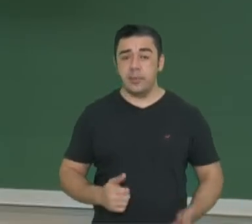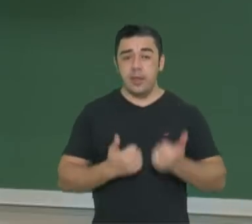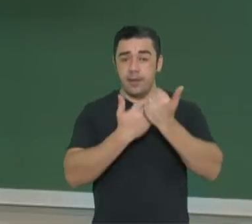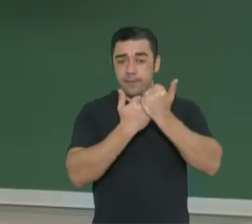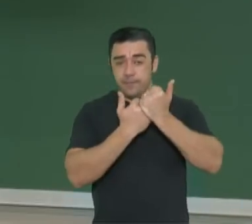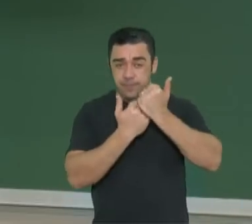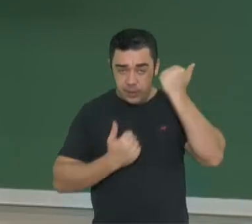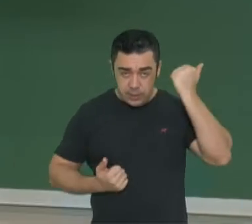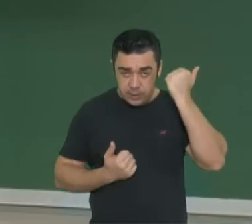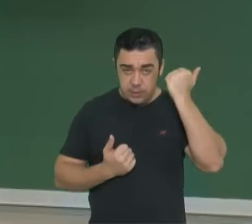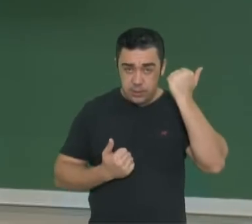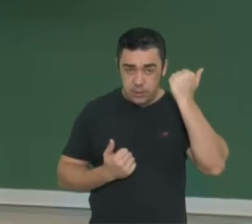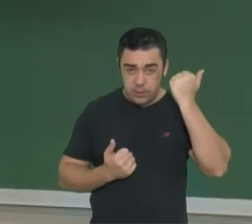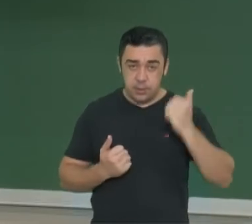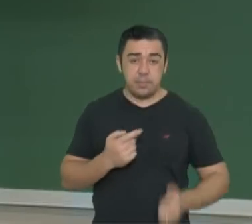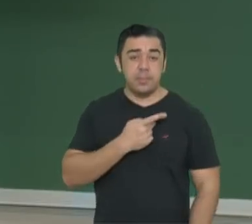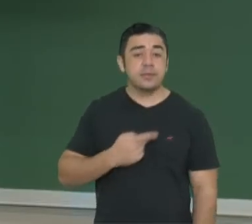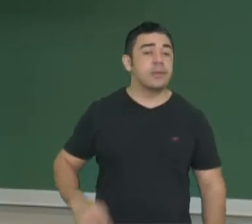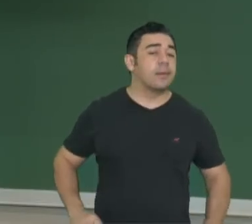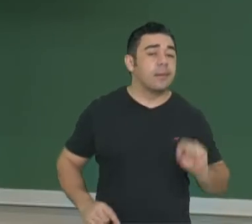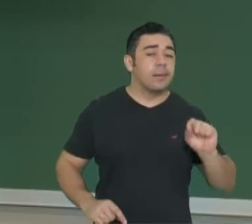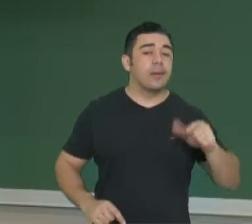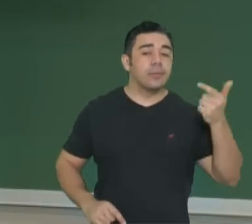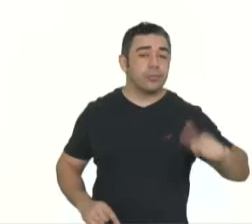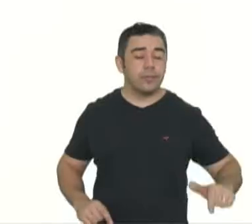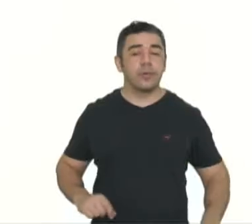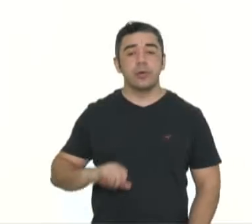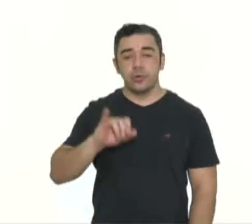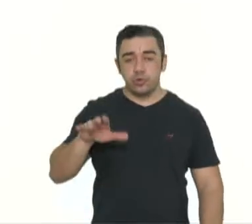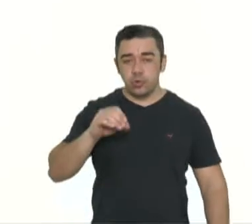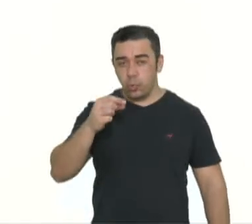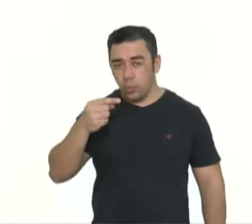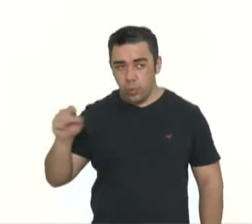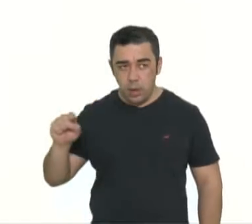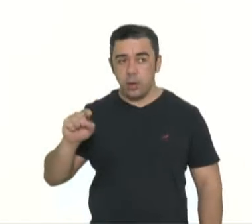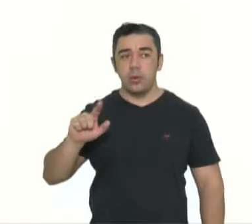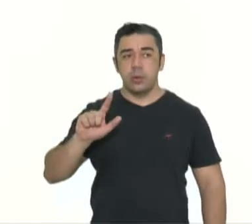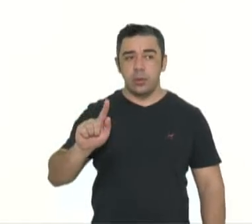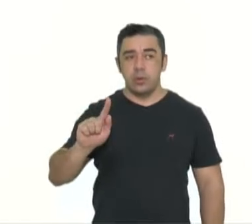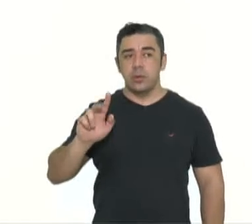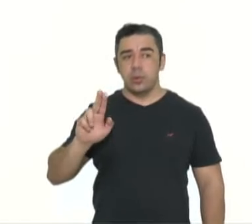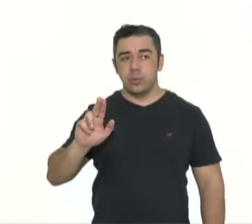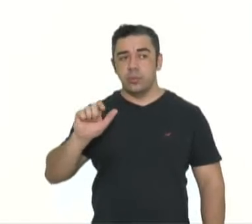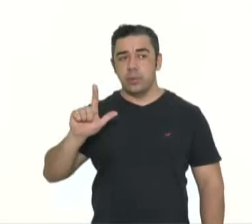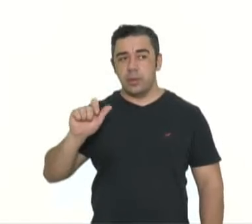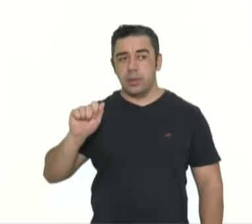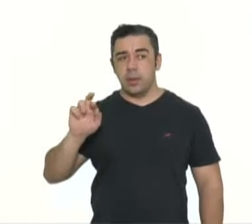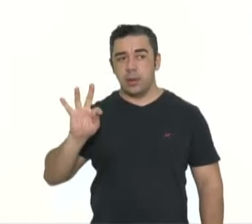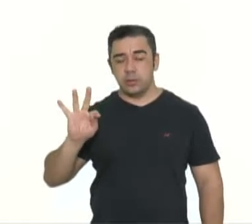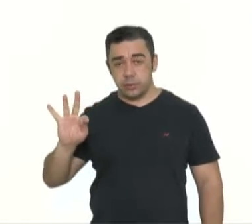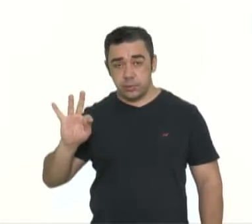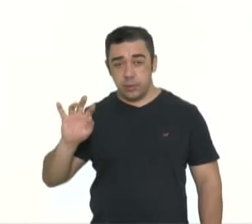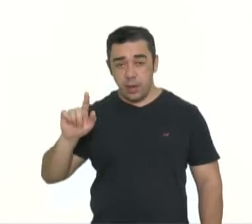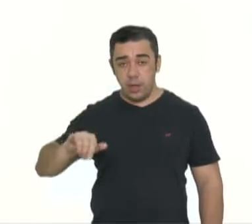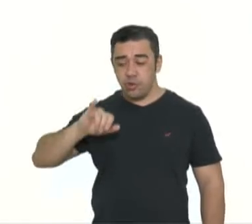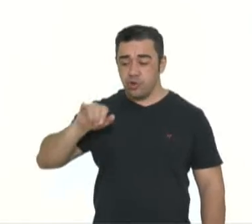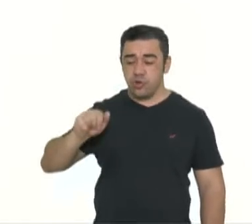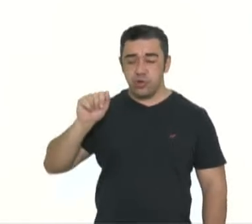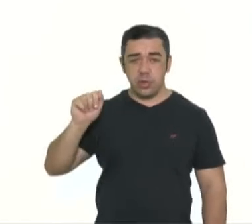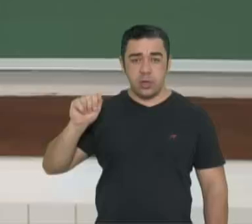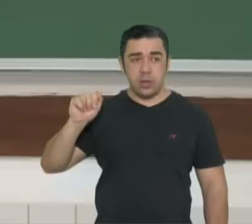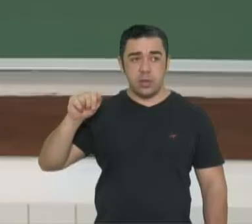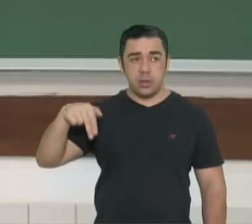vice-presidente, novamente, quem venceu? João Goulart, que era do PTB, o nosso Jango. O Jango era